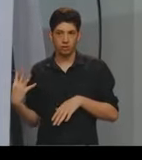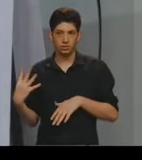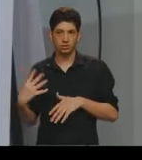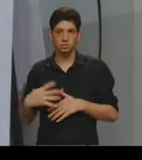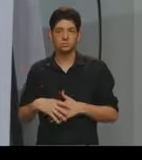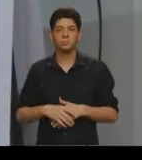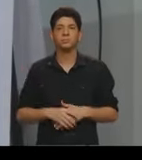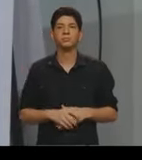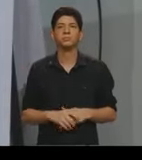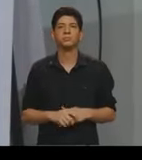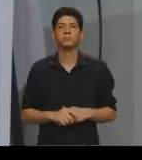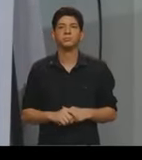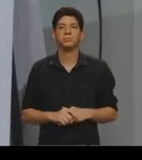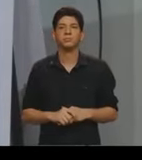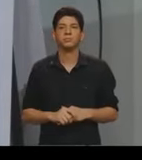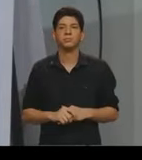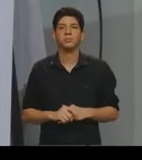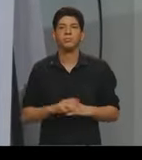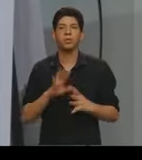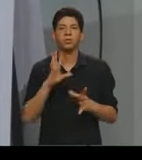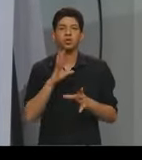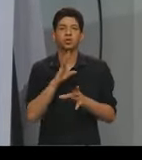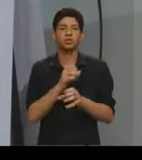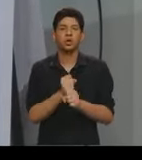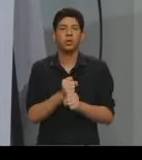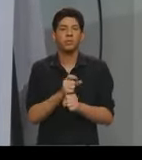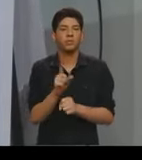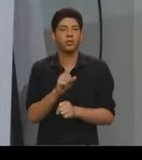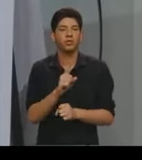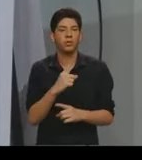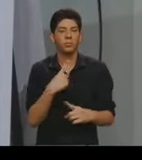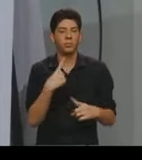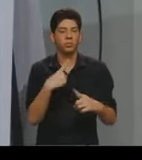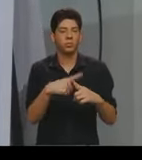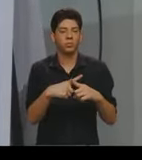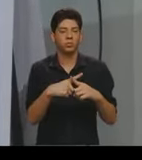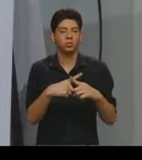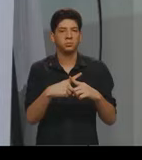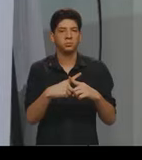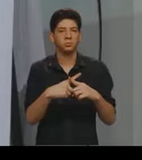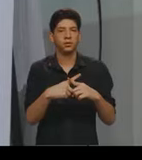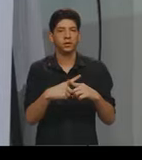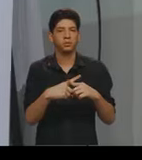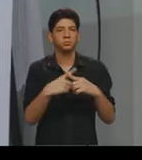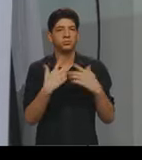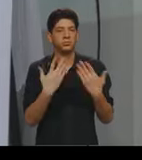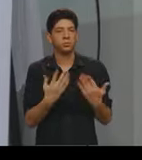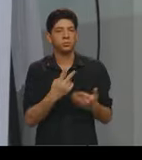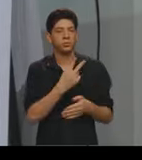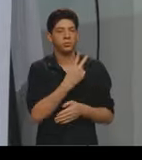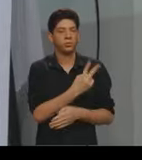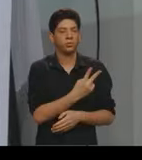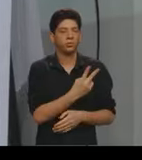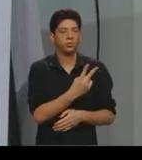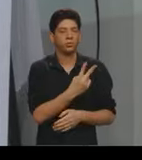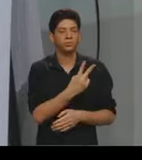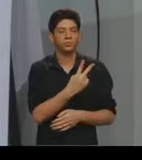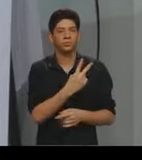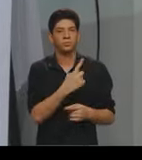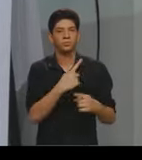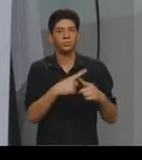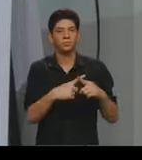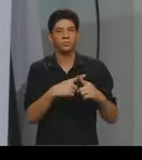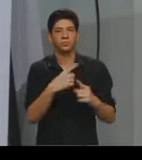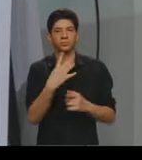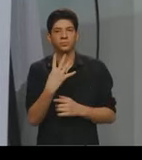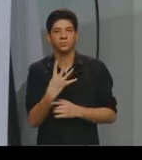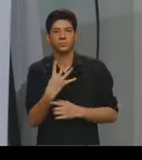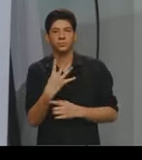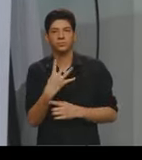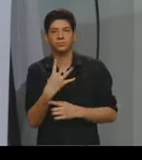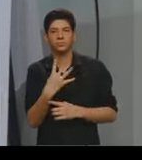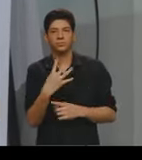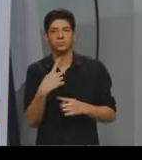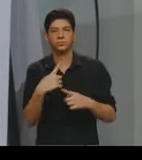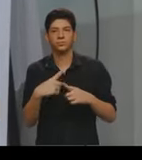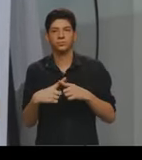Aí, em vez da gente somar, a gente vai multiplicar, né? Vai ser o produto. Então, vai ser 2 vezes